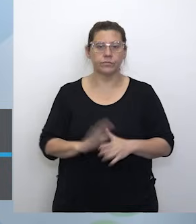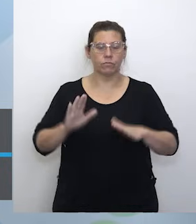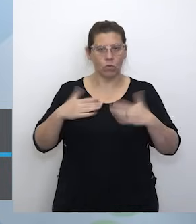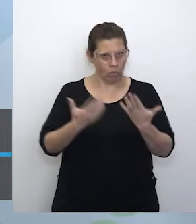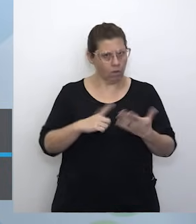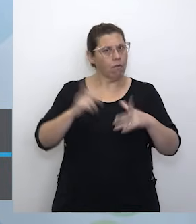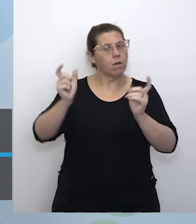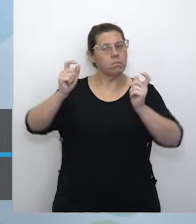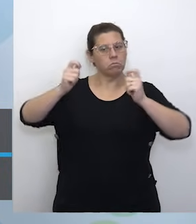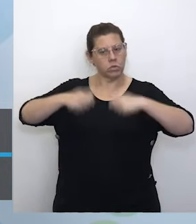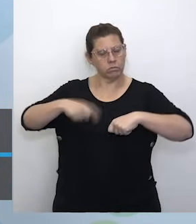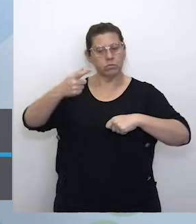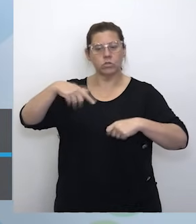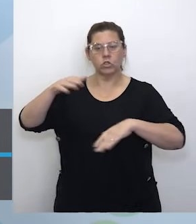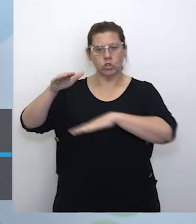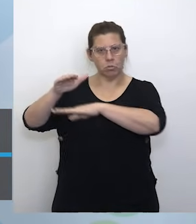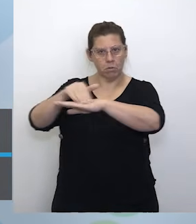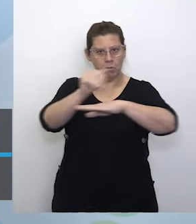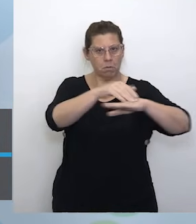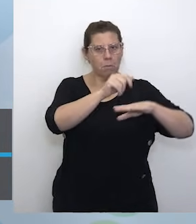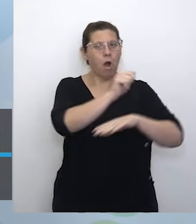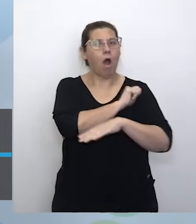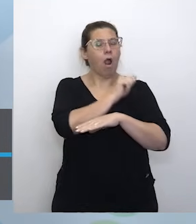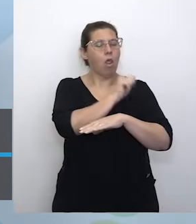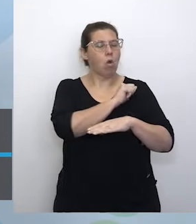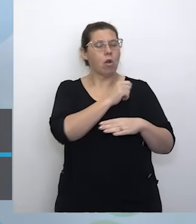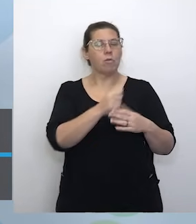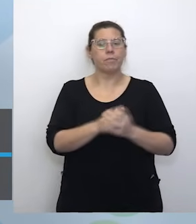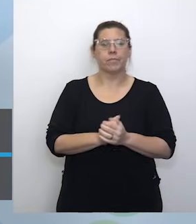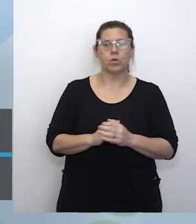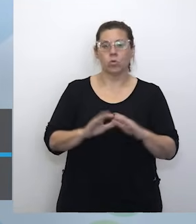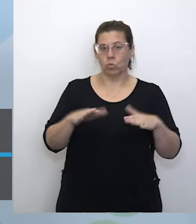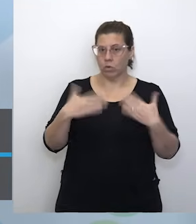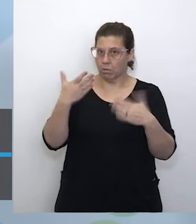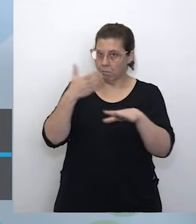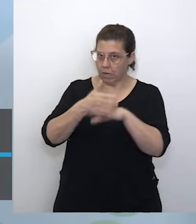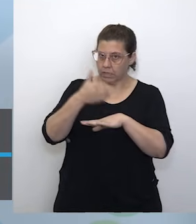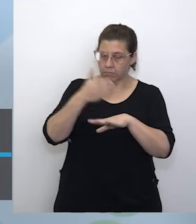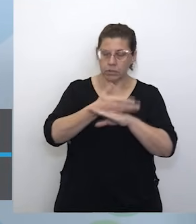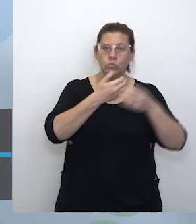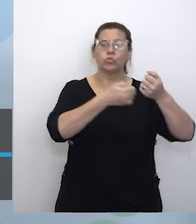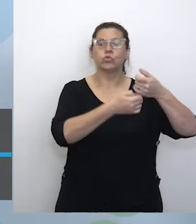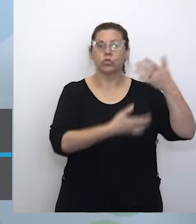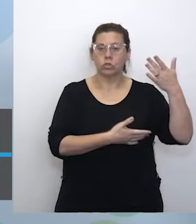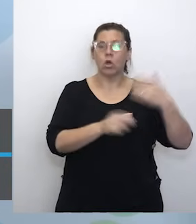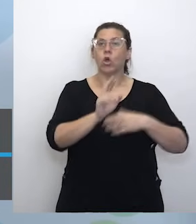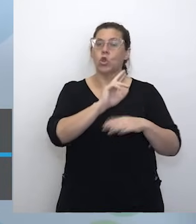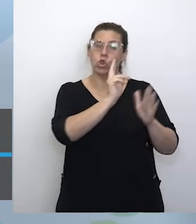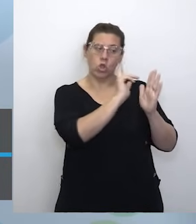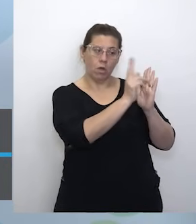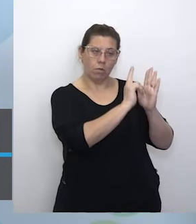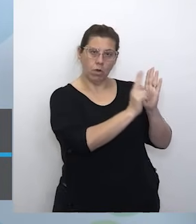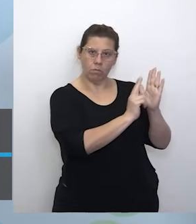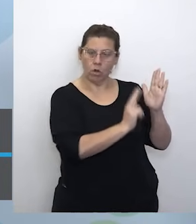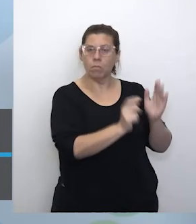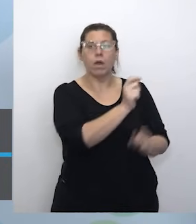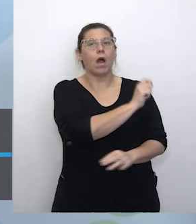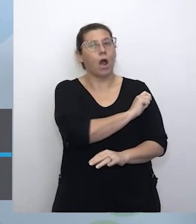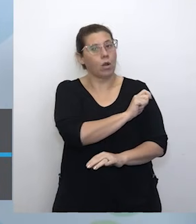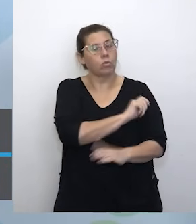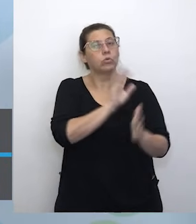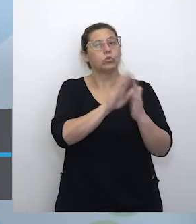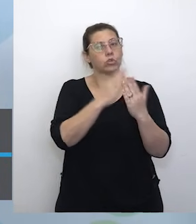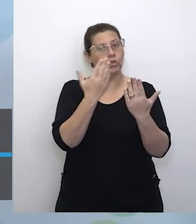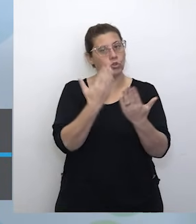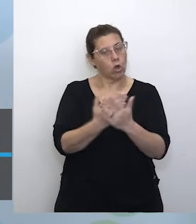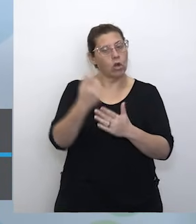essa possibilidade de você reunir aí os seus alunos e tudo mais para quando da participação do chat, coloca o nome do seu aluno, coloca a escola